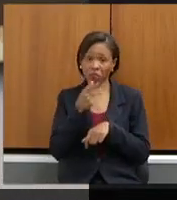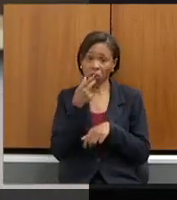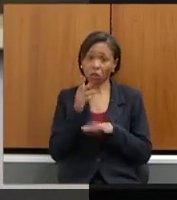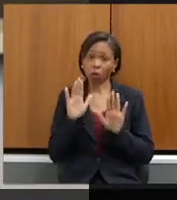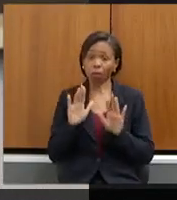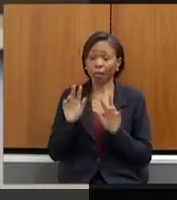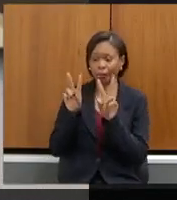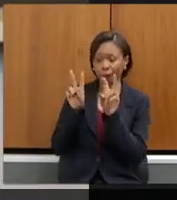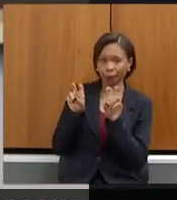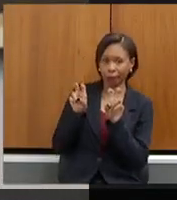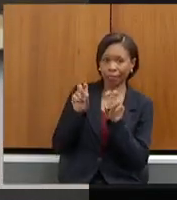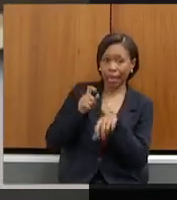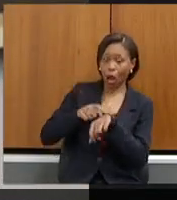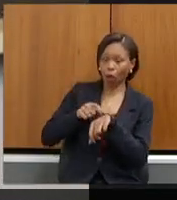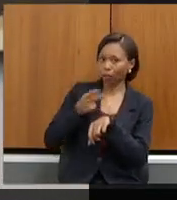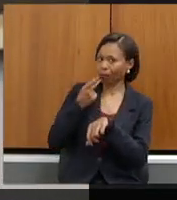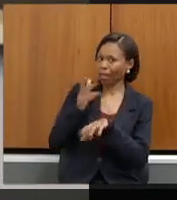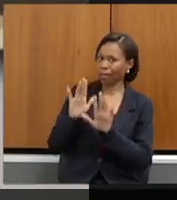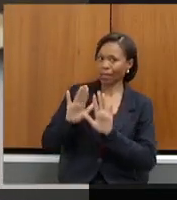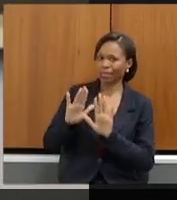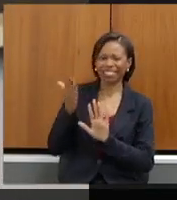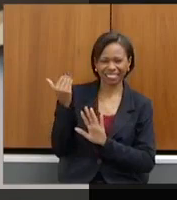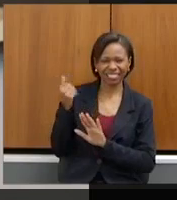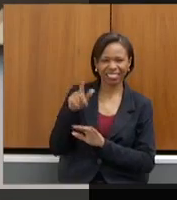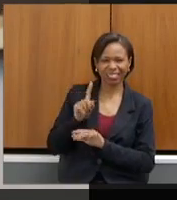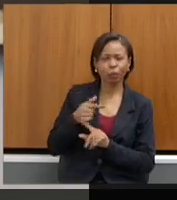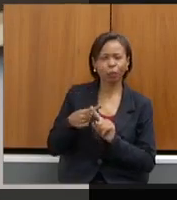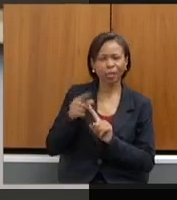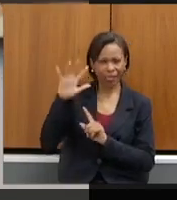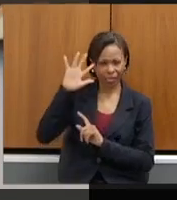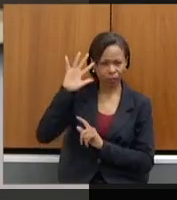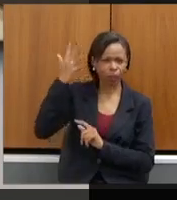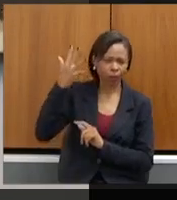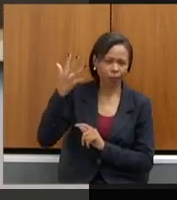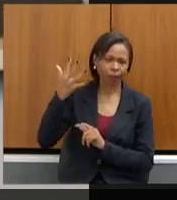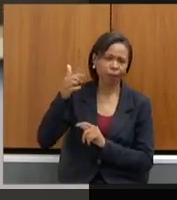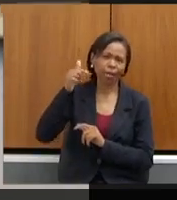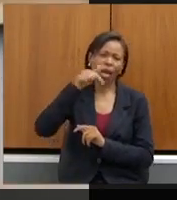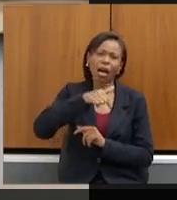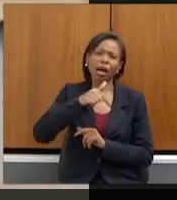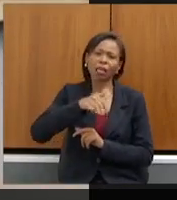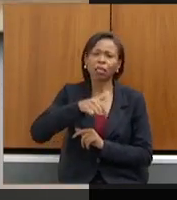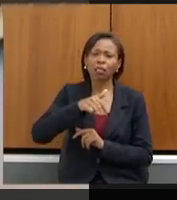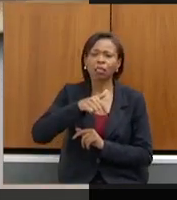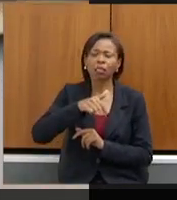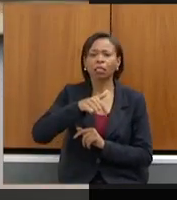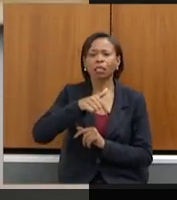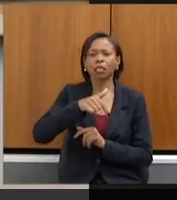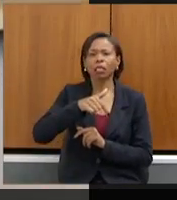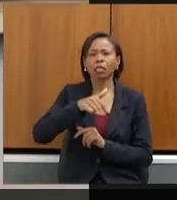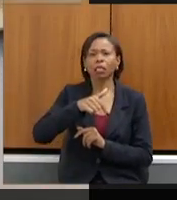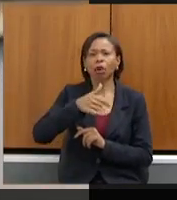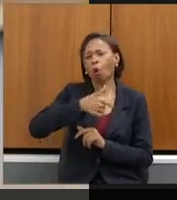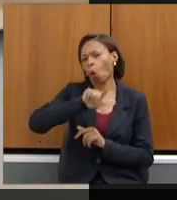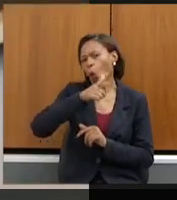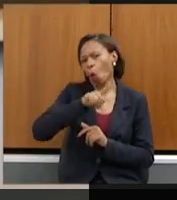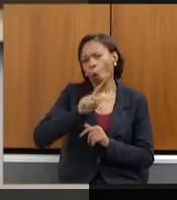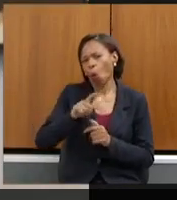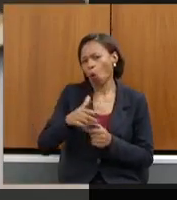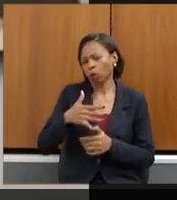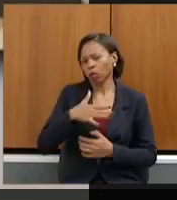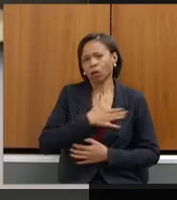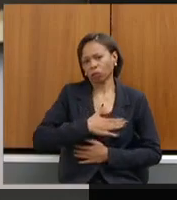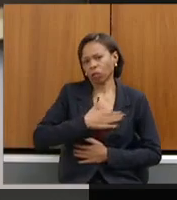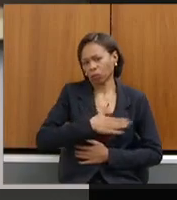tocar aquele assunto na hora eu estava decidindo Ali era que ia ter a outra situação né Para